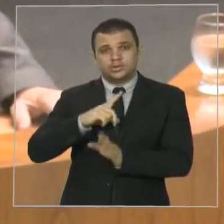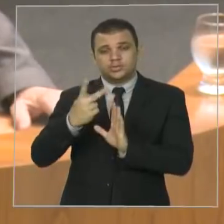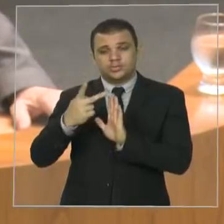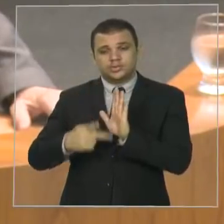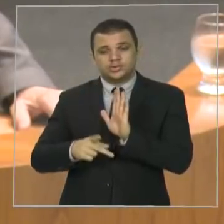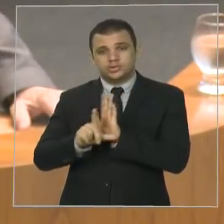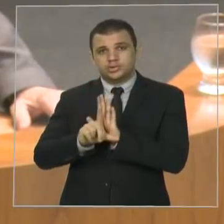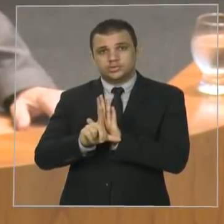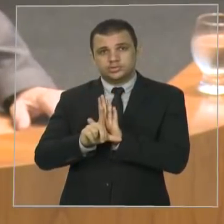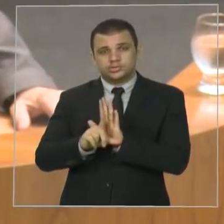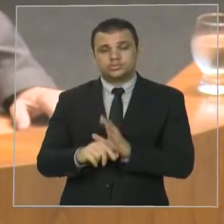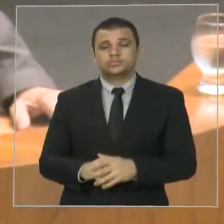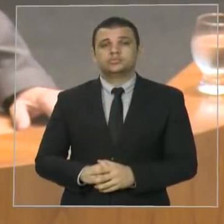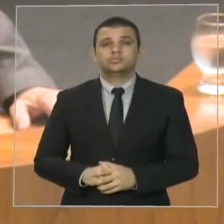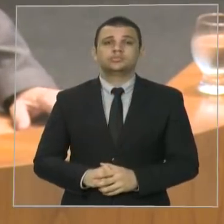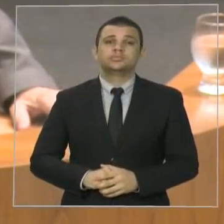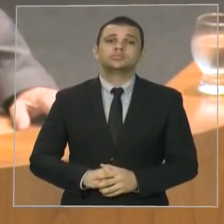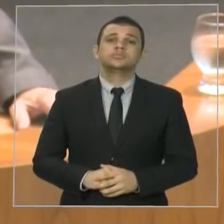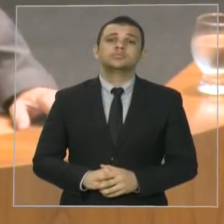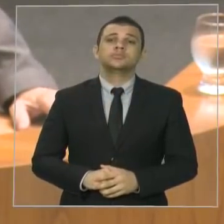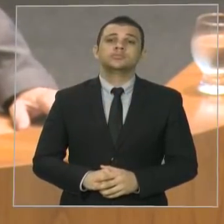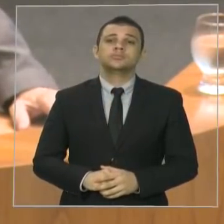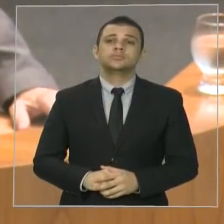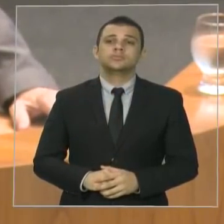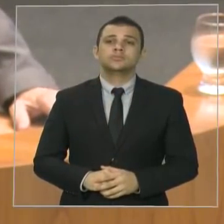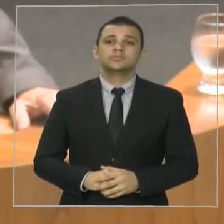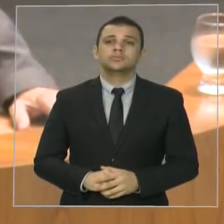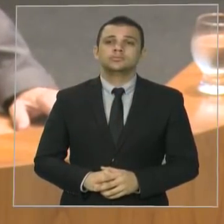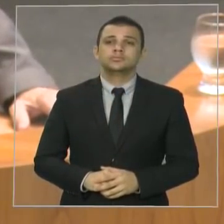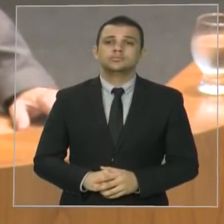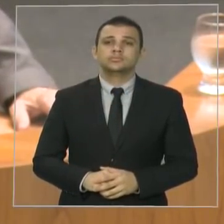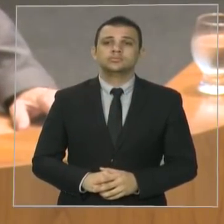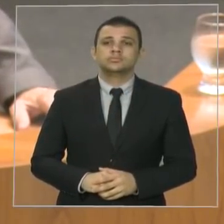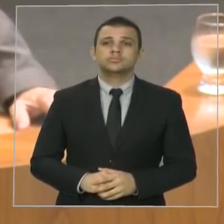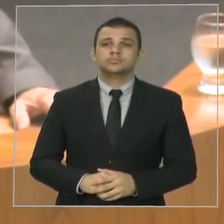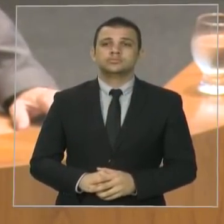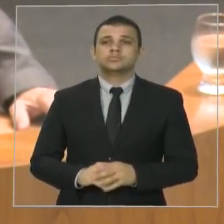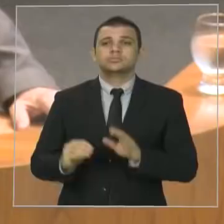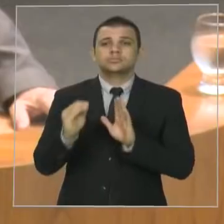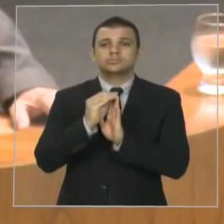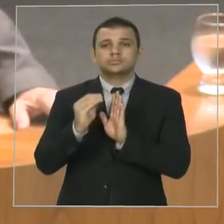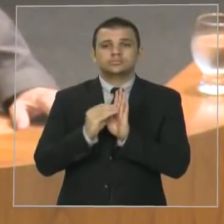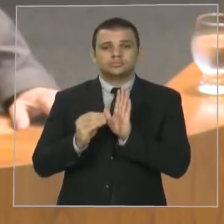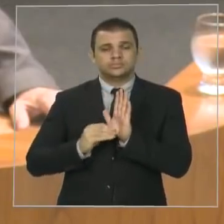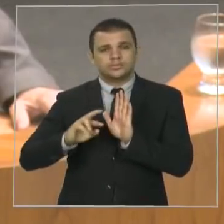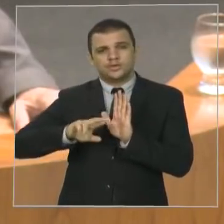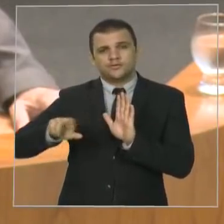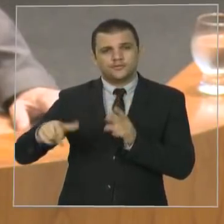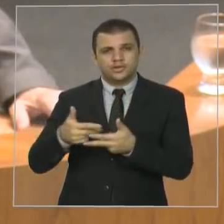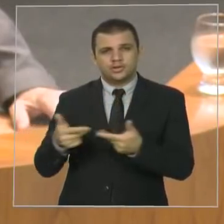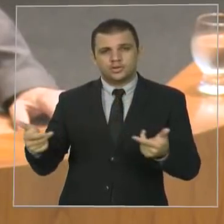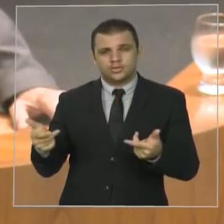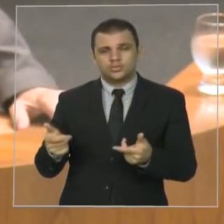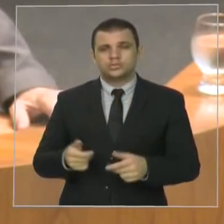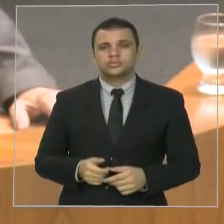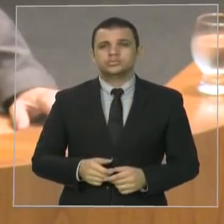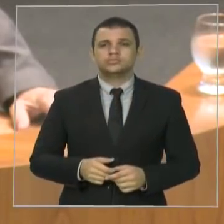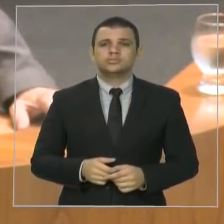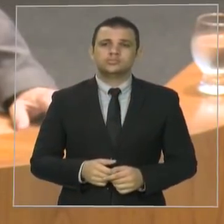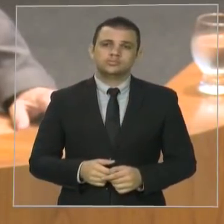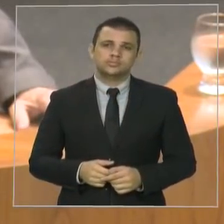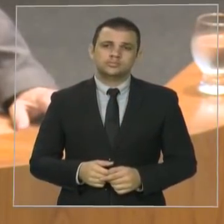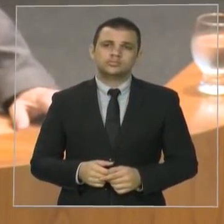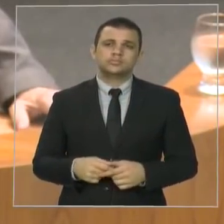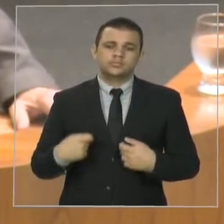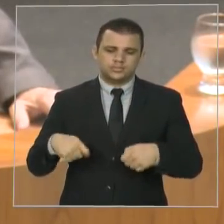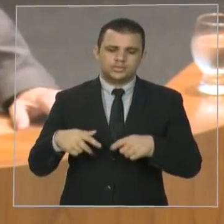é séria. Deveria ter cumprido os 10 dias. A lei diz que tem 10, só para concluir, senhor presidente,